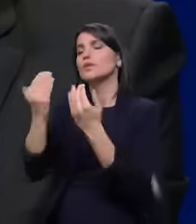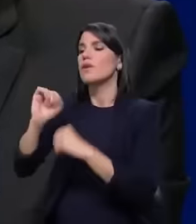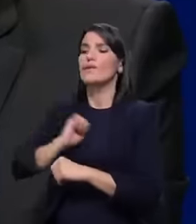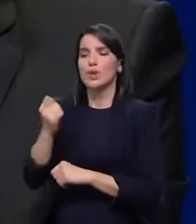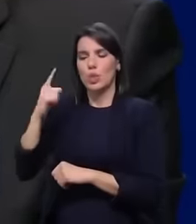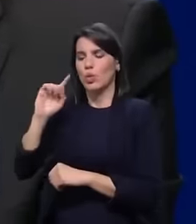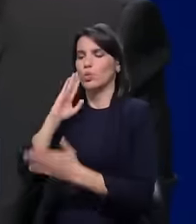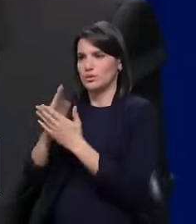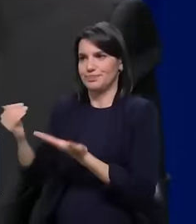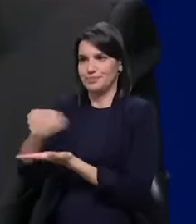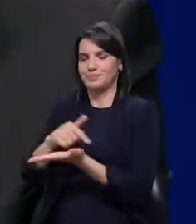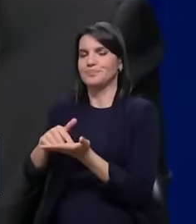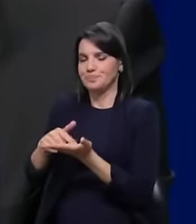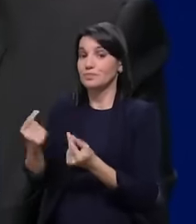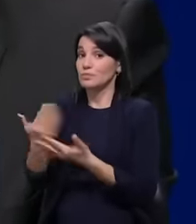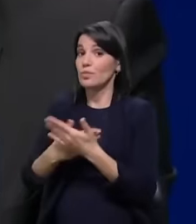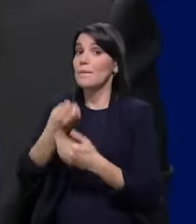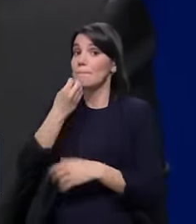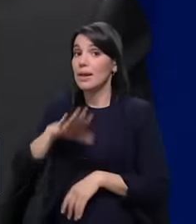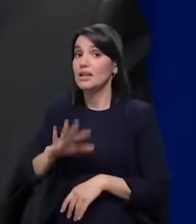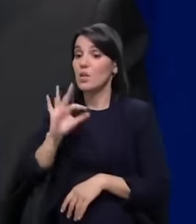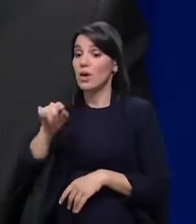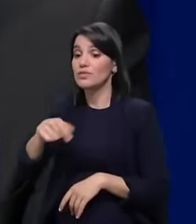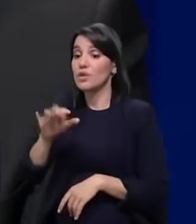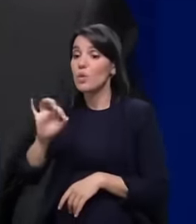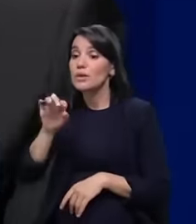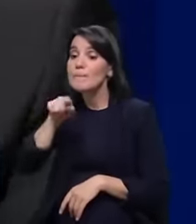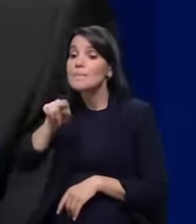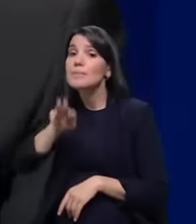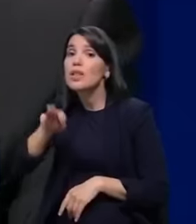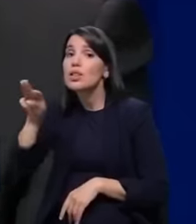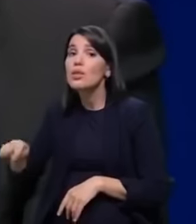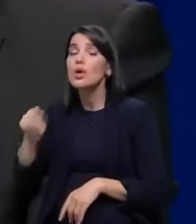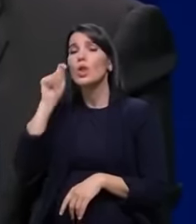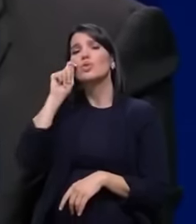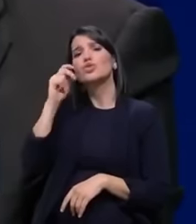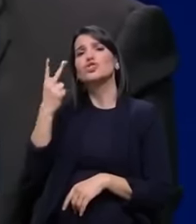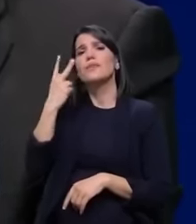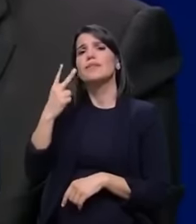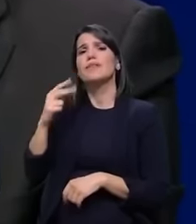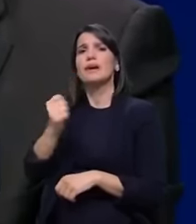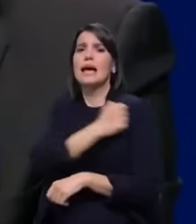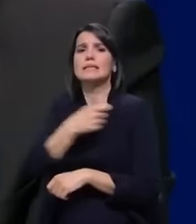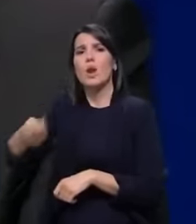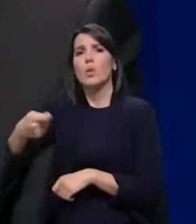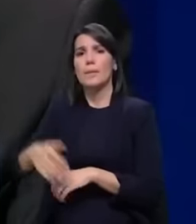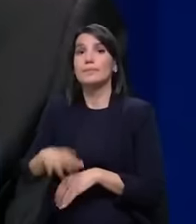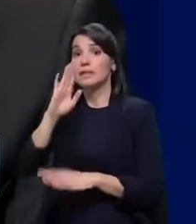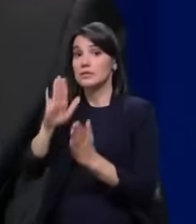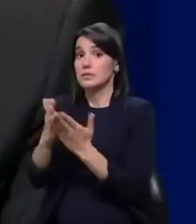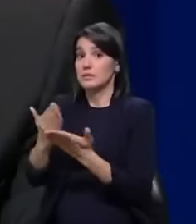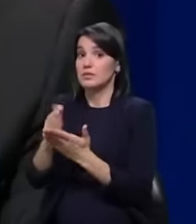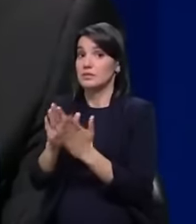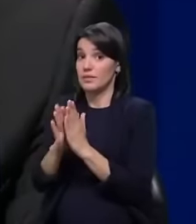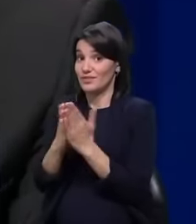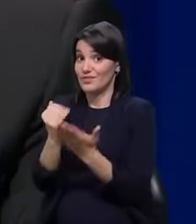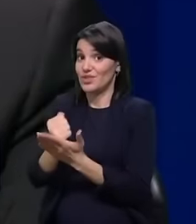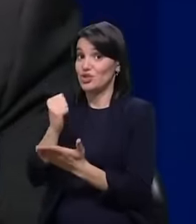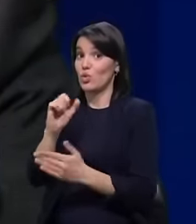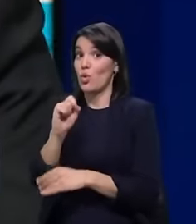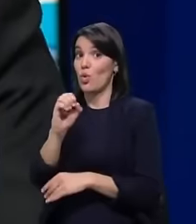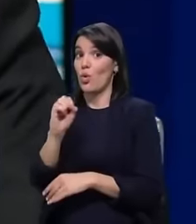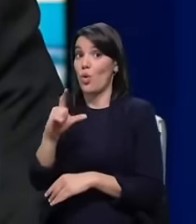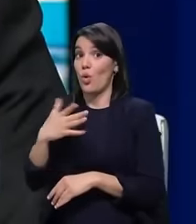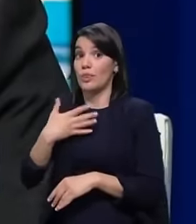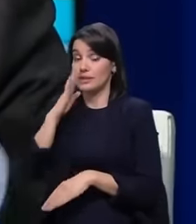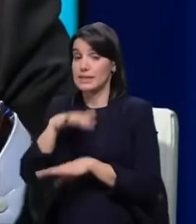últimos estudos. A economia perde 4,8 mil milhões só em turismo residencial. se acabarmos com os vistos gordos, 4,8 mil milhões.